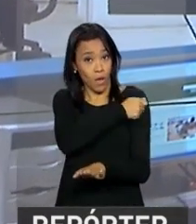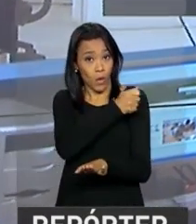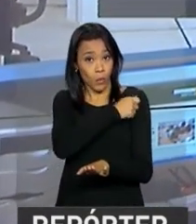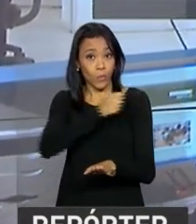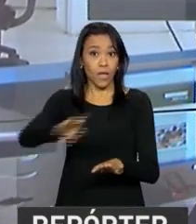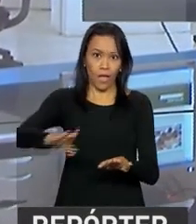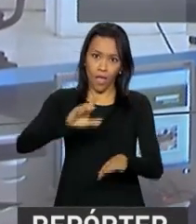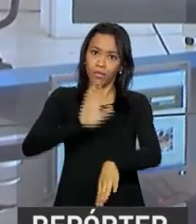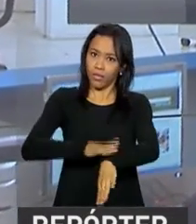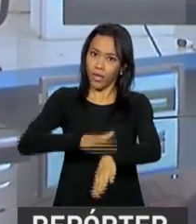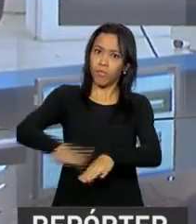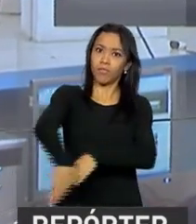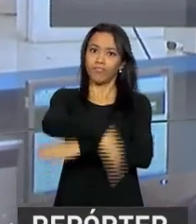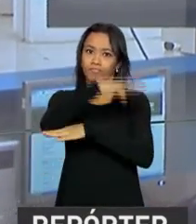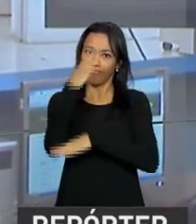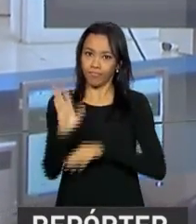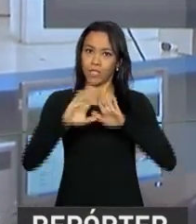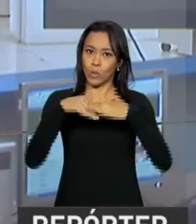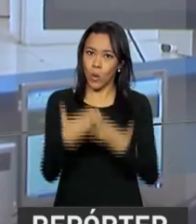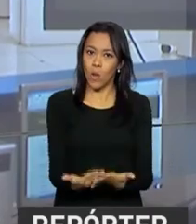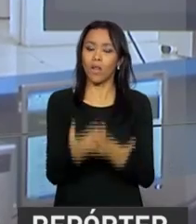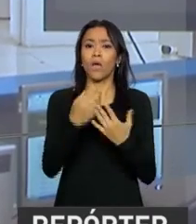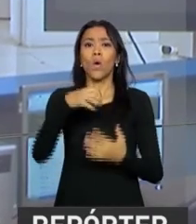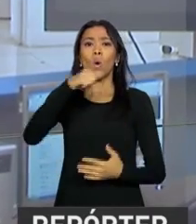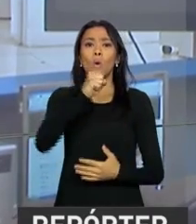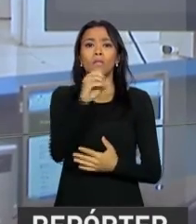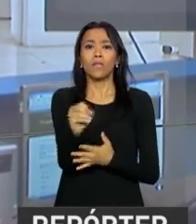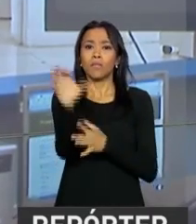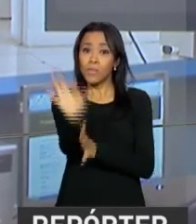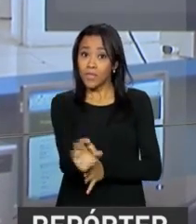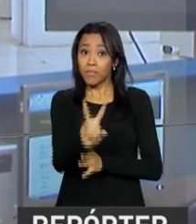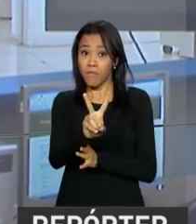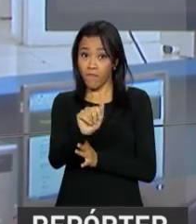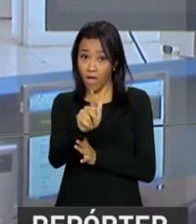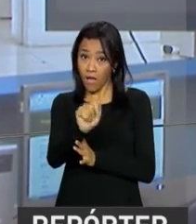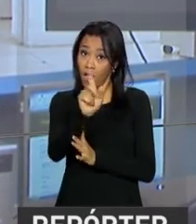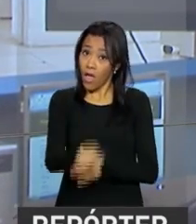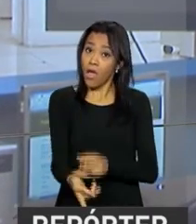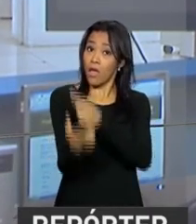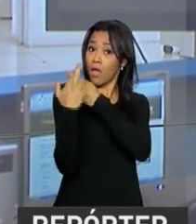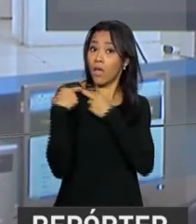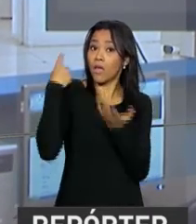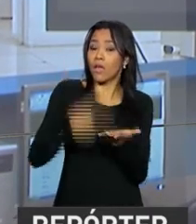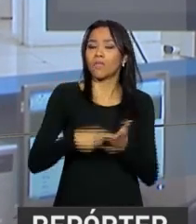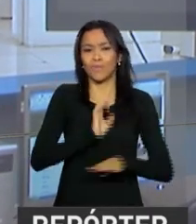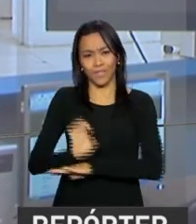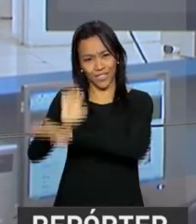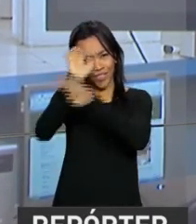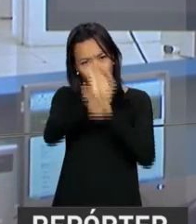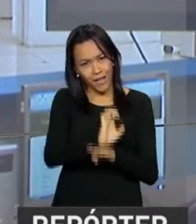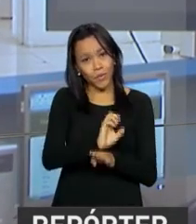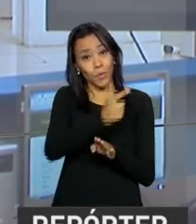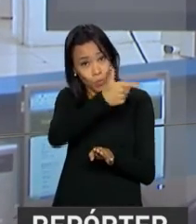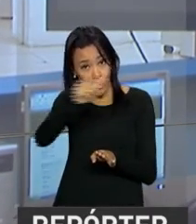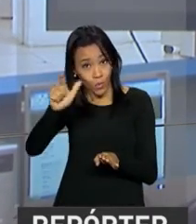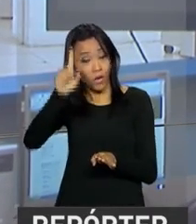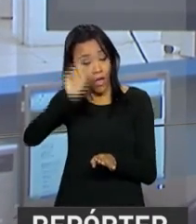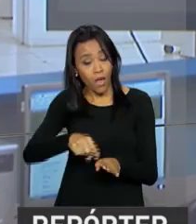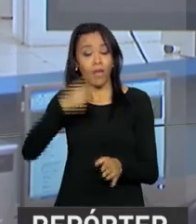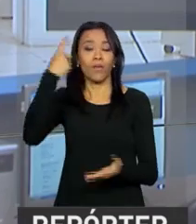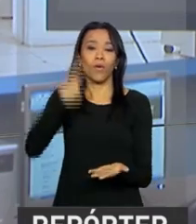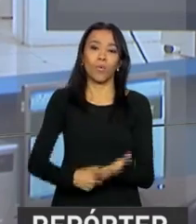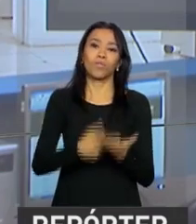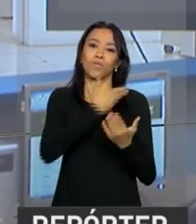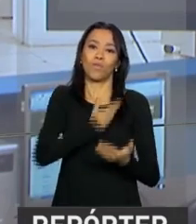escola em tempo integral hoje mais de 80% dessas vagas são responsabilidade dos estados o restante fica por conta do governo